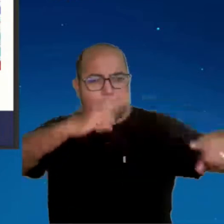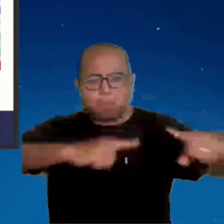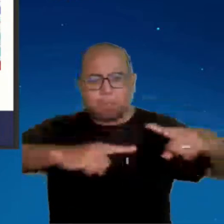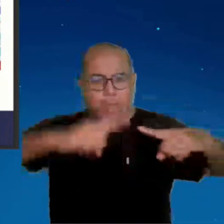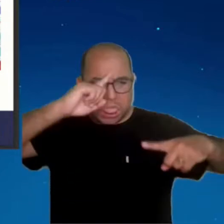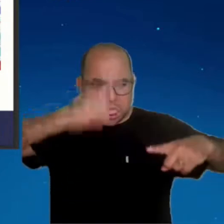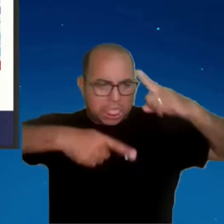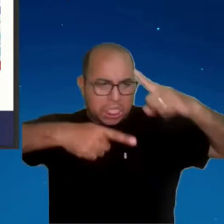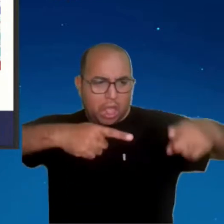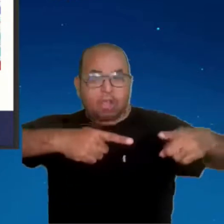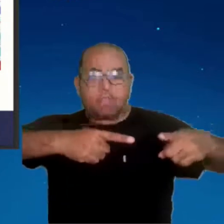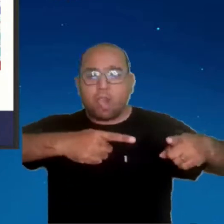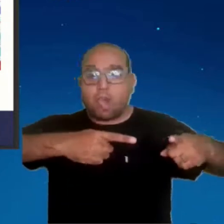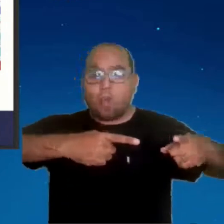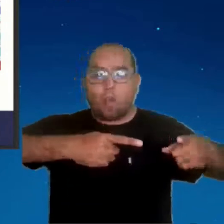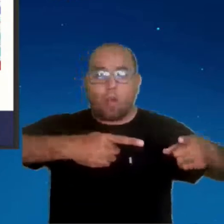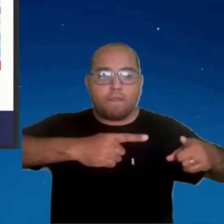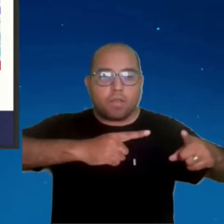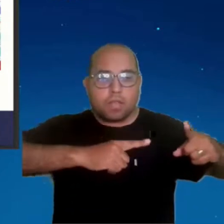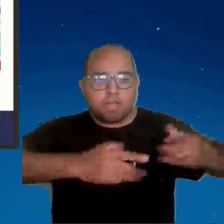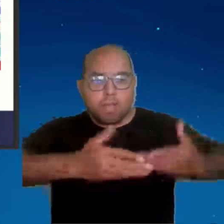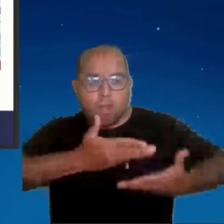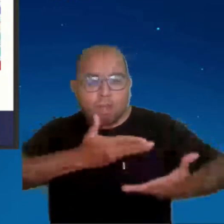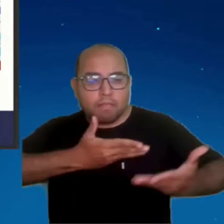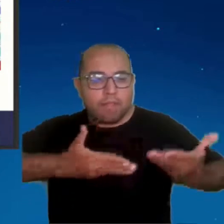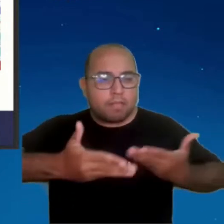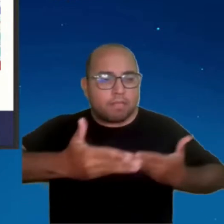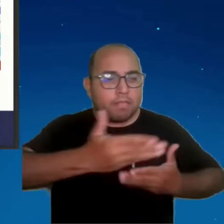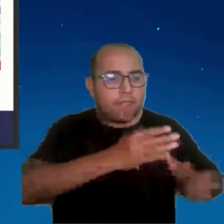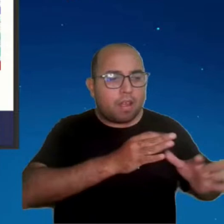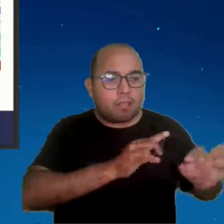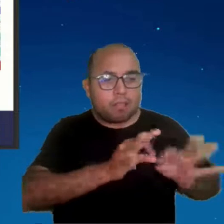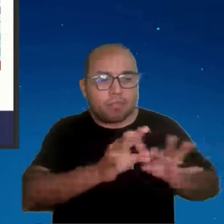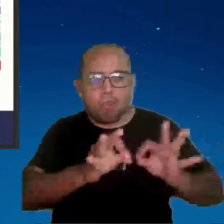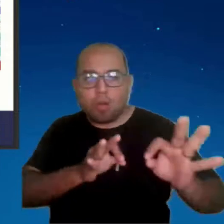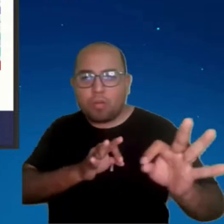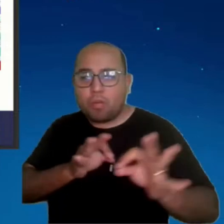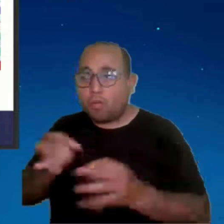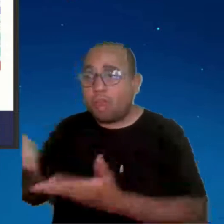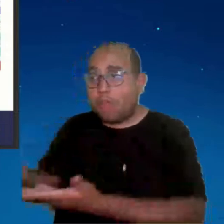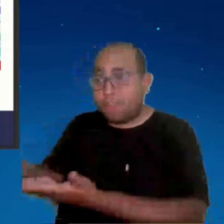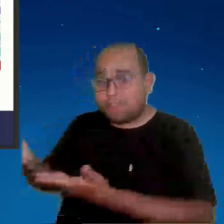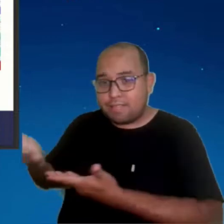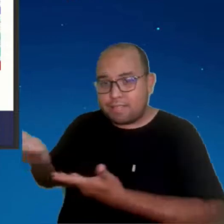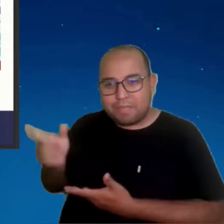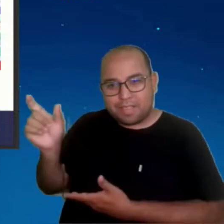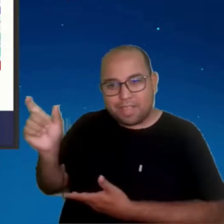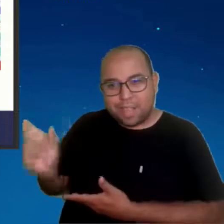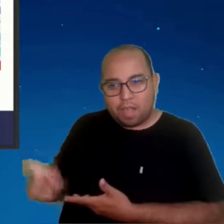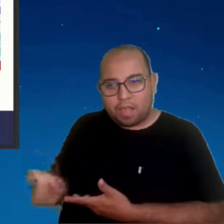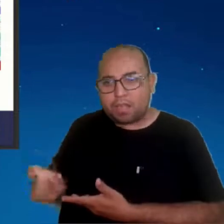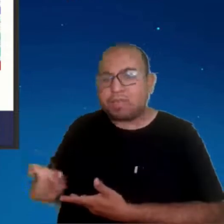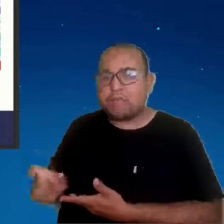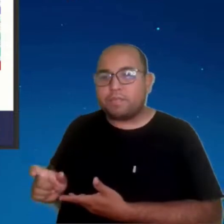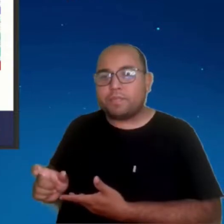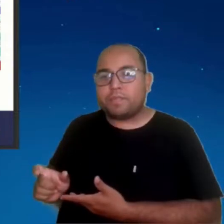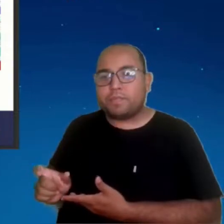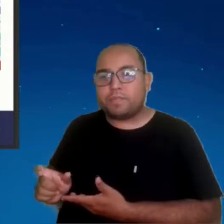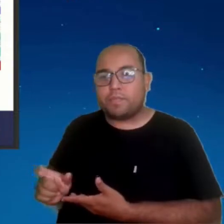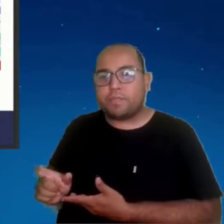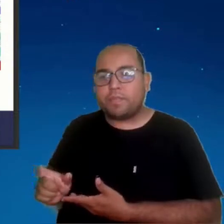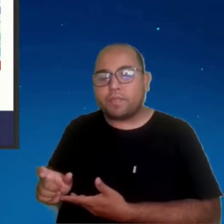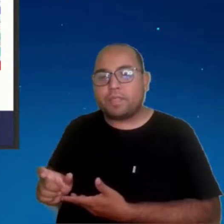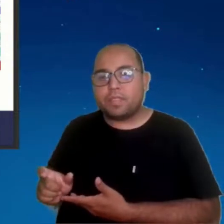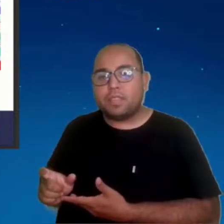manda. Você engaja, você vai receber essa pessoa, né? Precisa ter um match com uma imersão